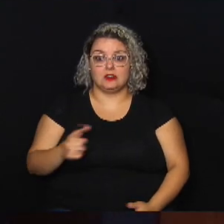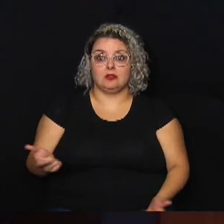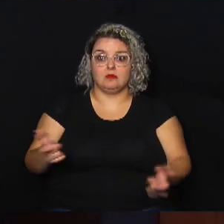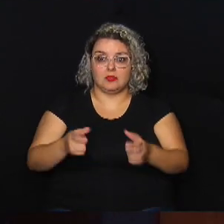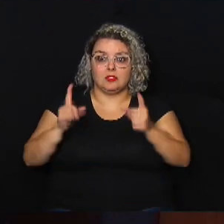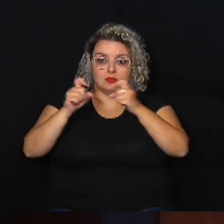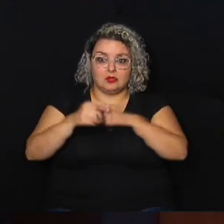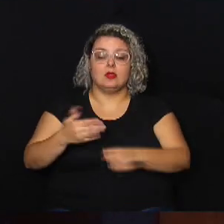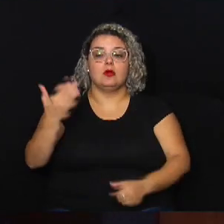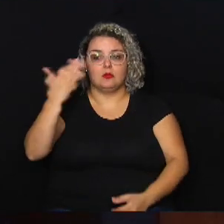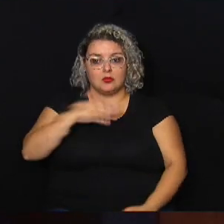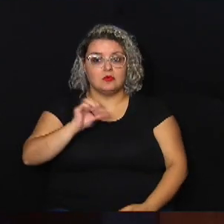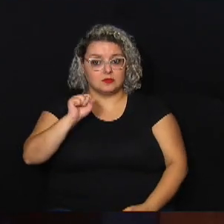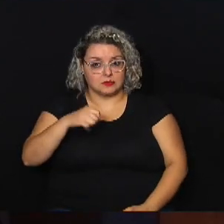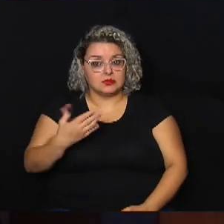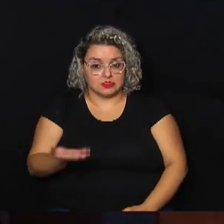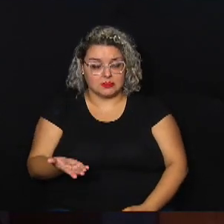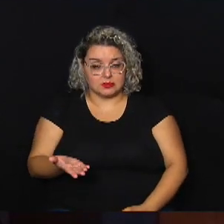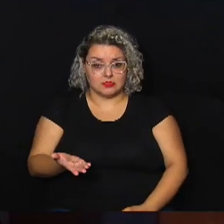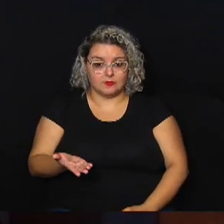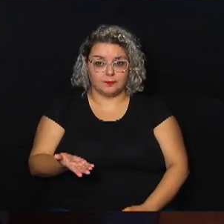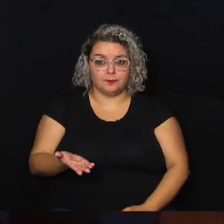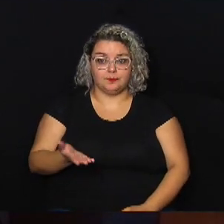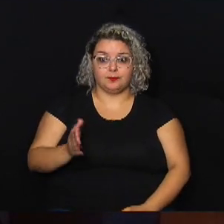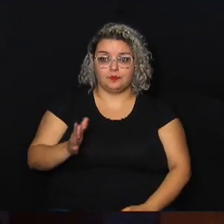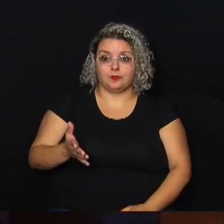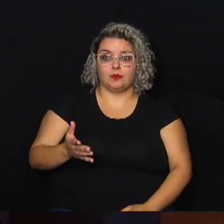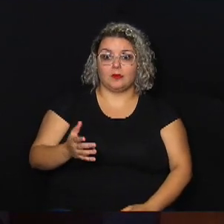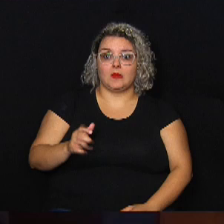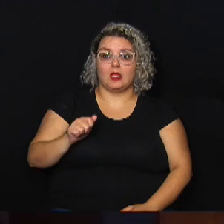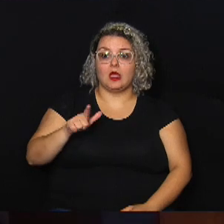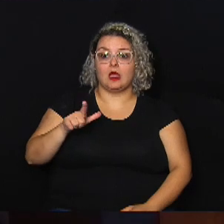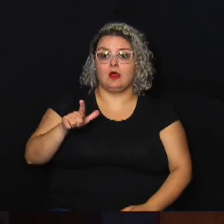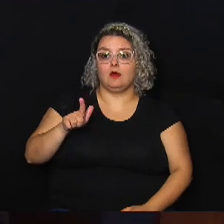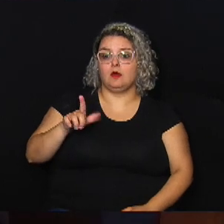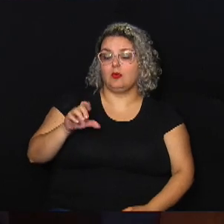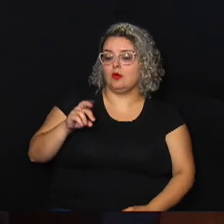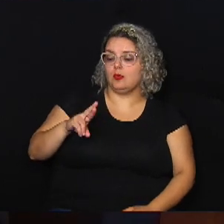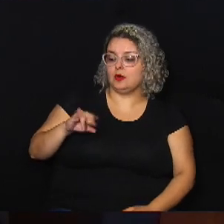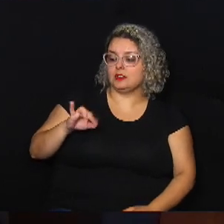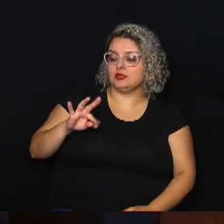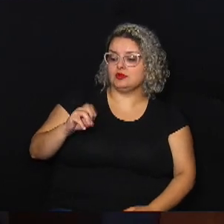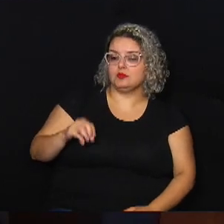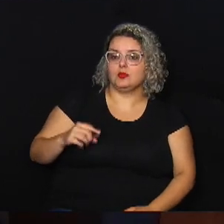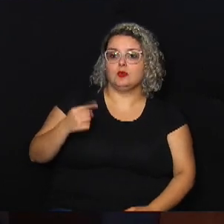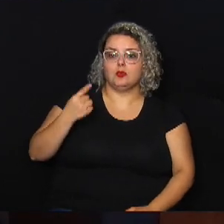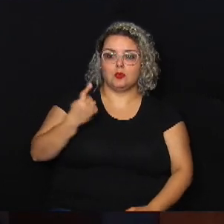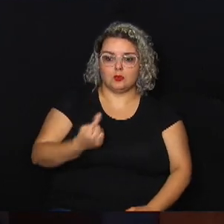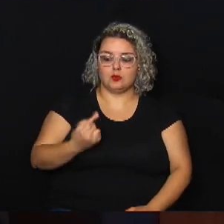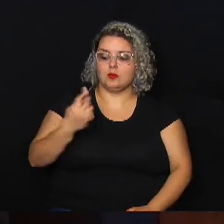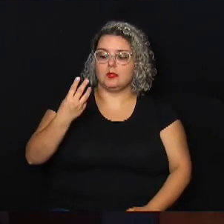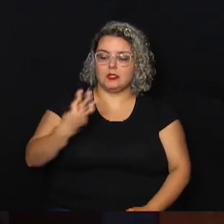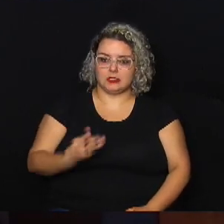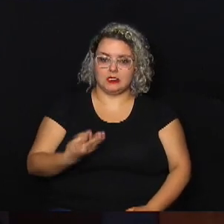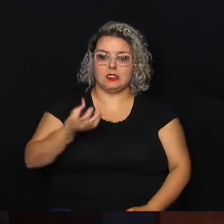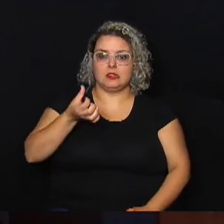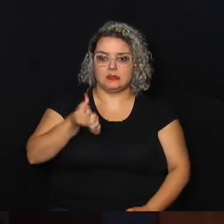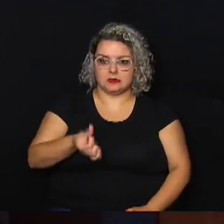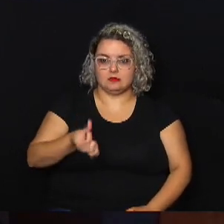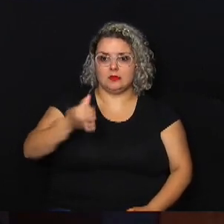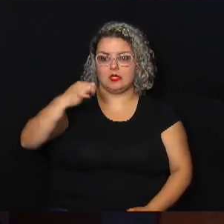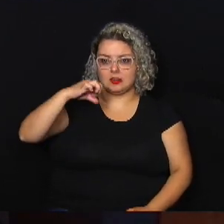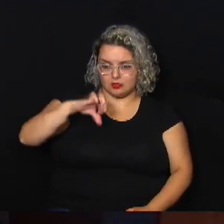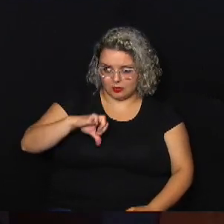meus alunos, sim, sabe? Então, o algoritmo é 1, 3, 6,